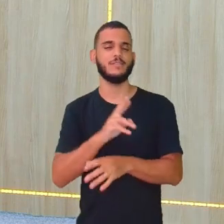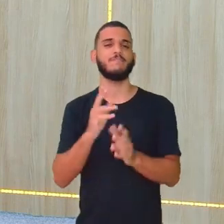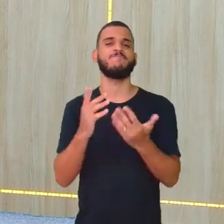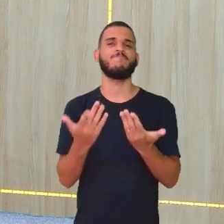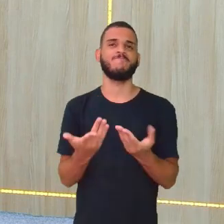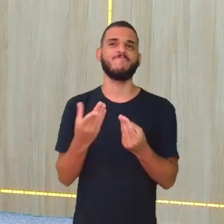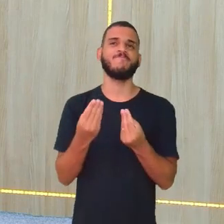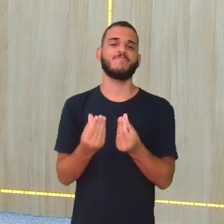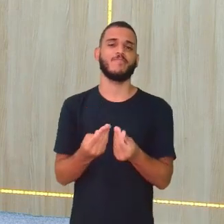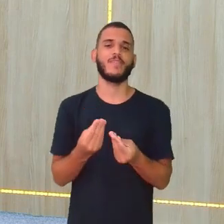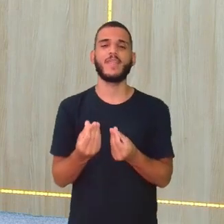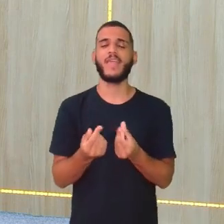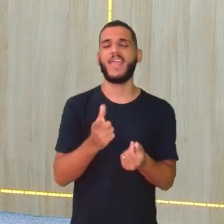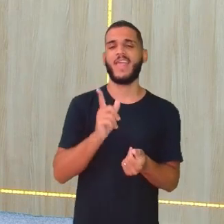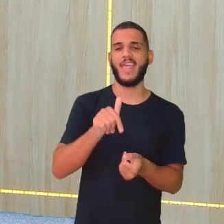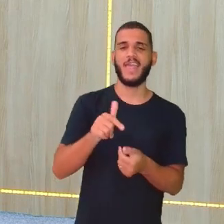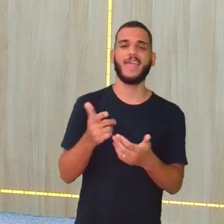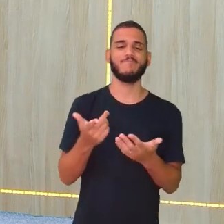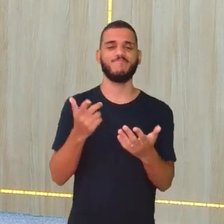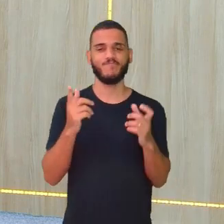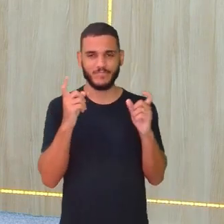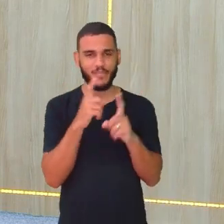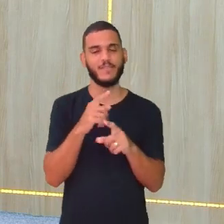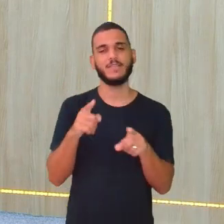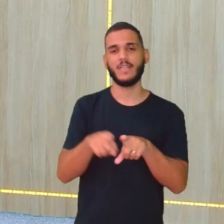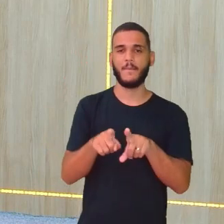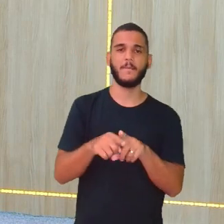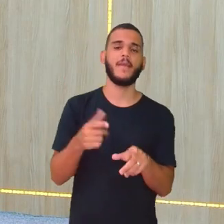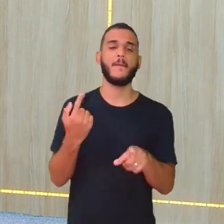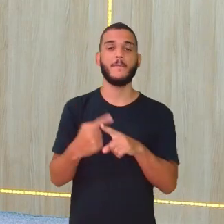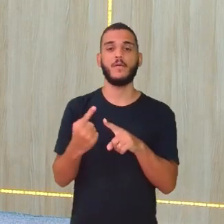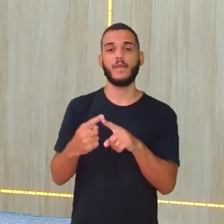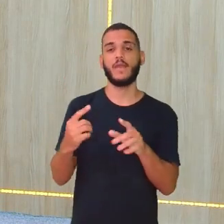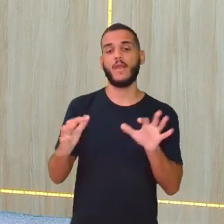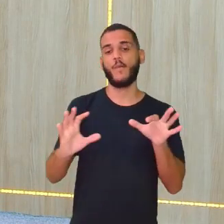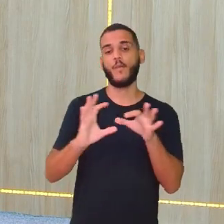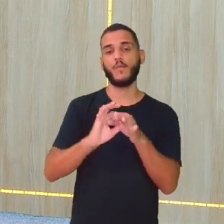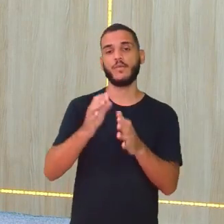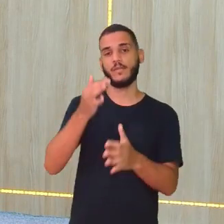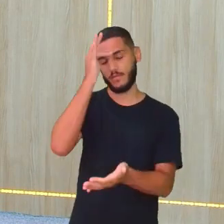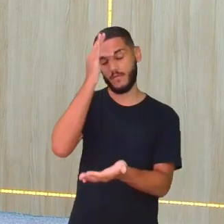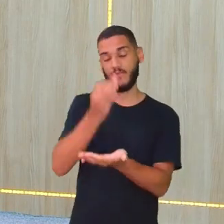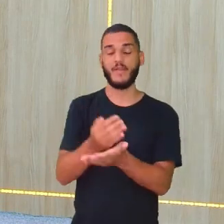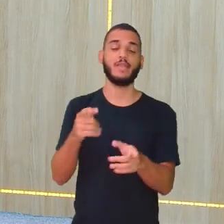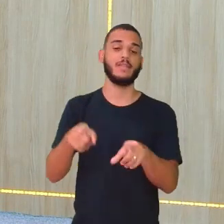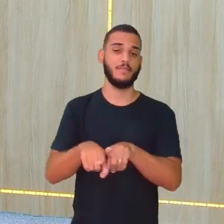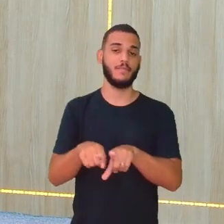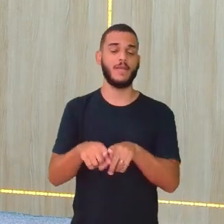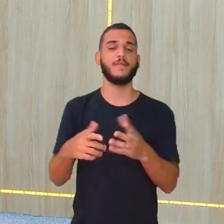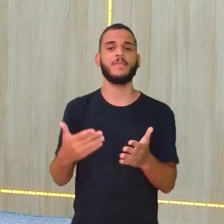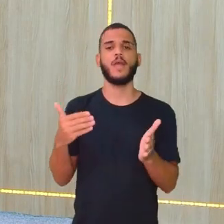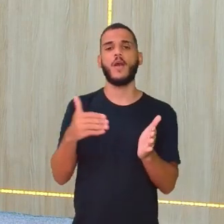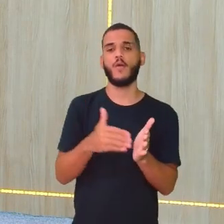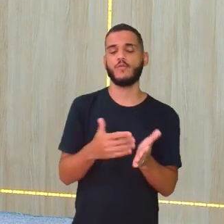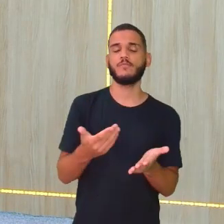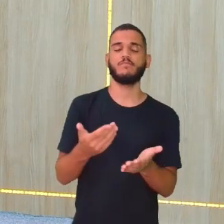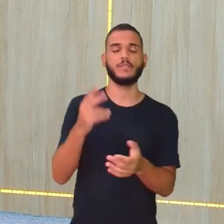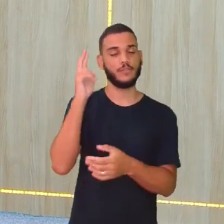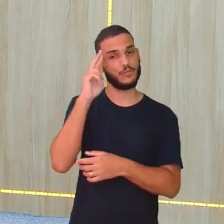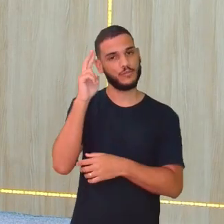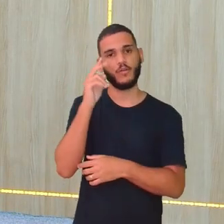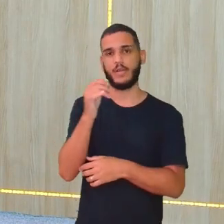assim, é um lugar que você pisa em ovos, né? Por causa de fé também. Então, depende muito. Nessa última história, 100 anos de